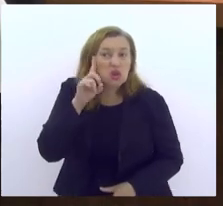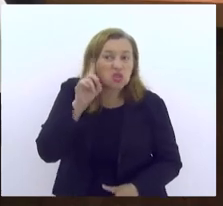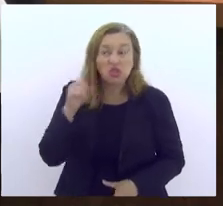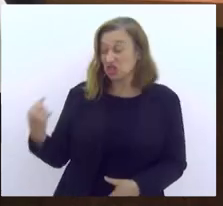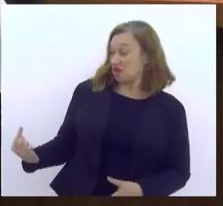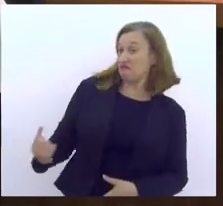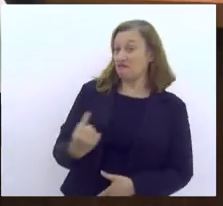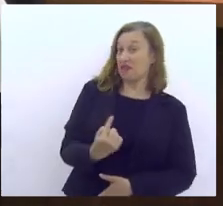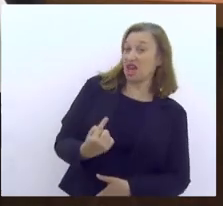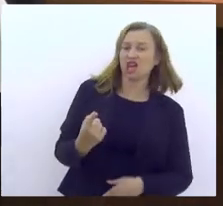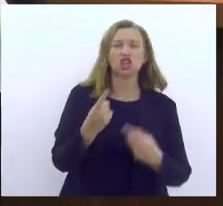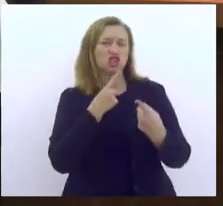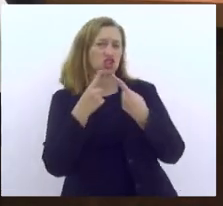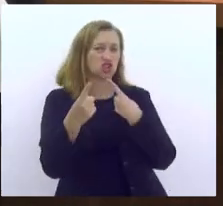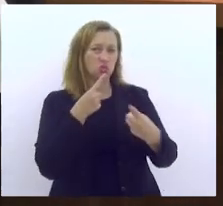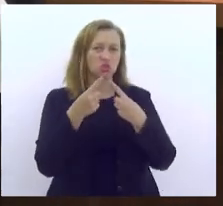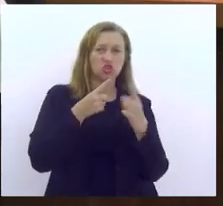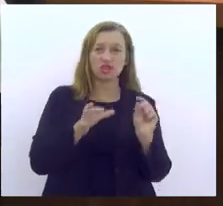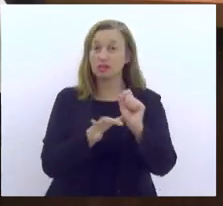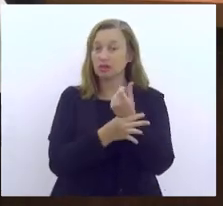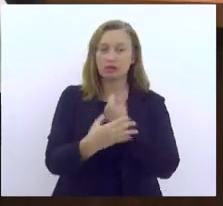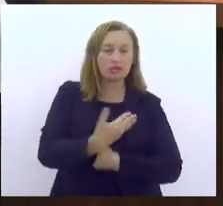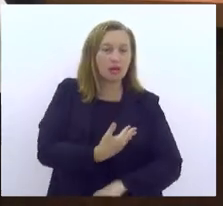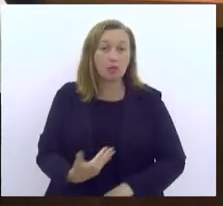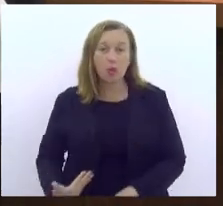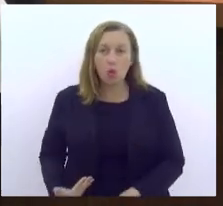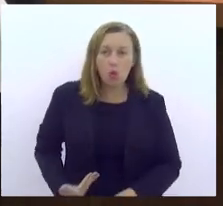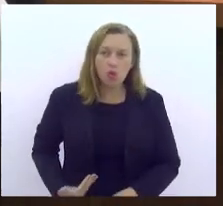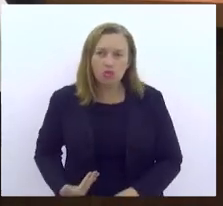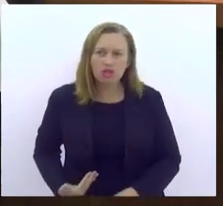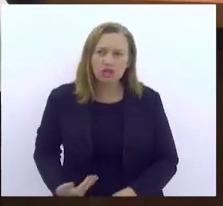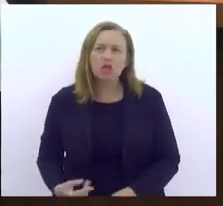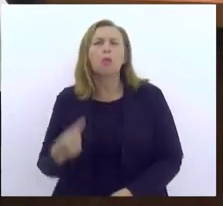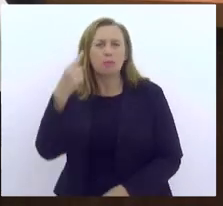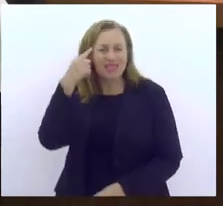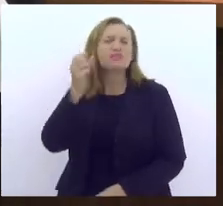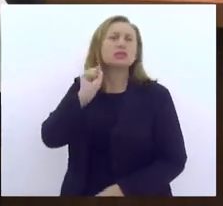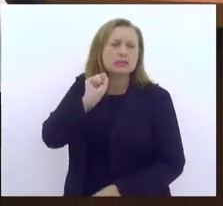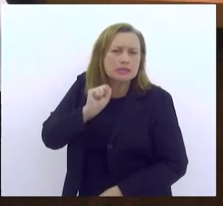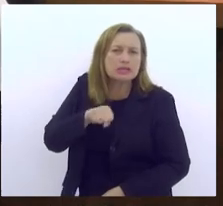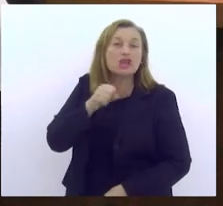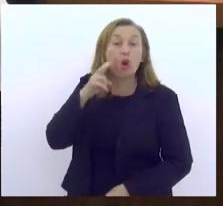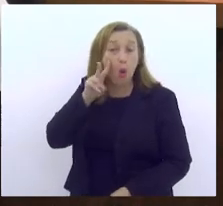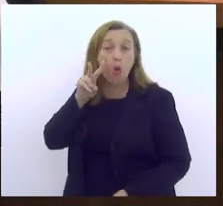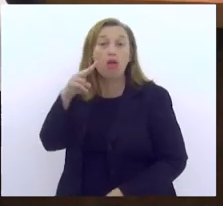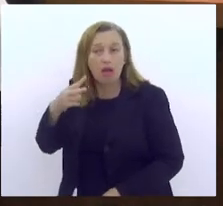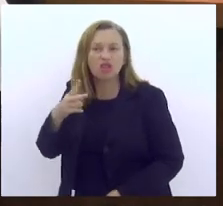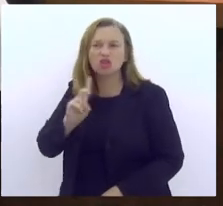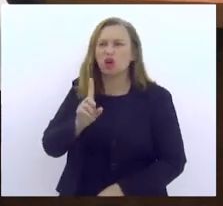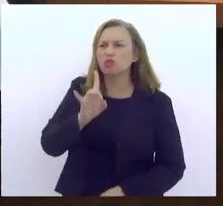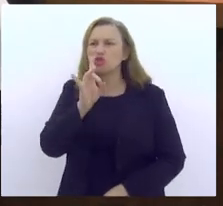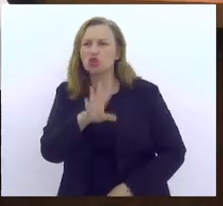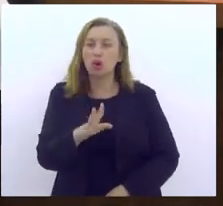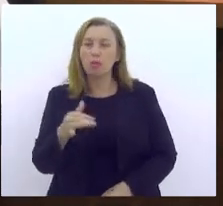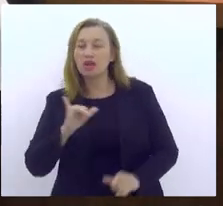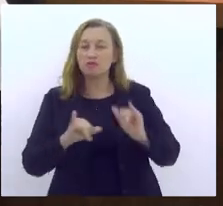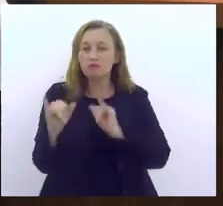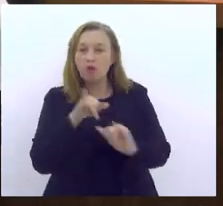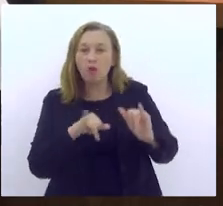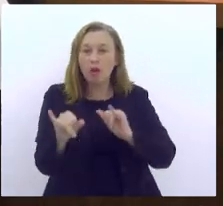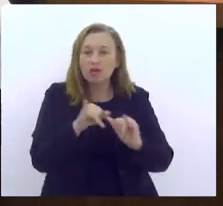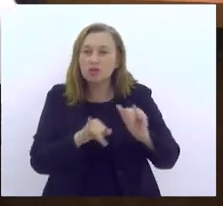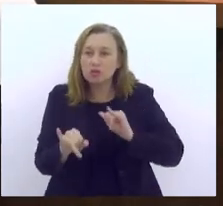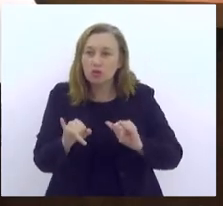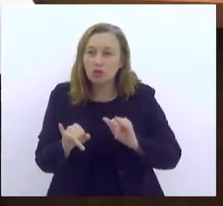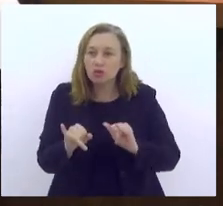aqui discutir segurança pública de uma perspectiva, sim, olhando não só para os